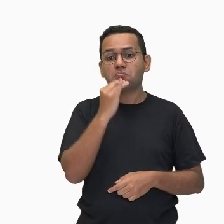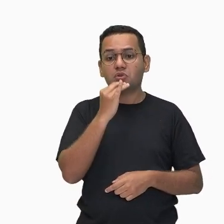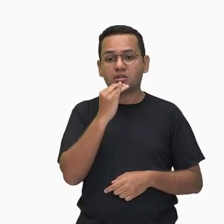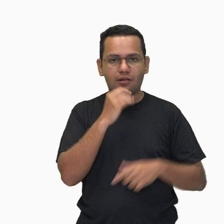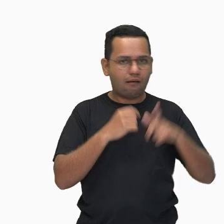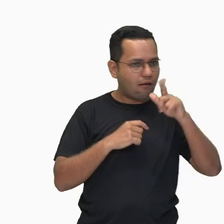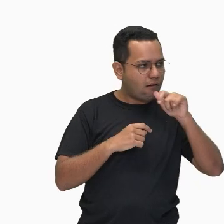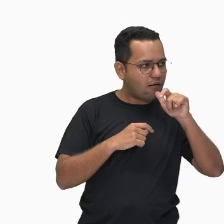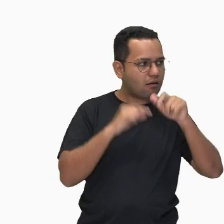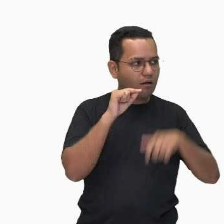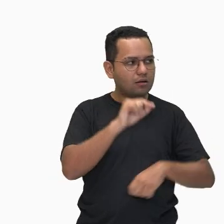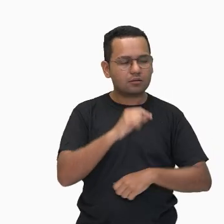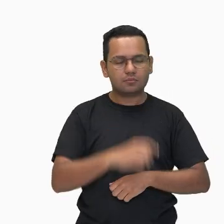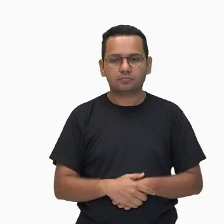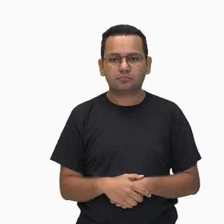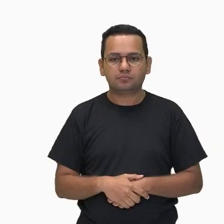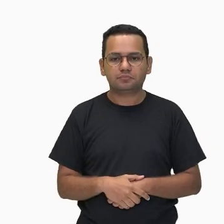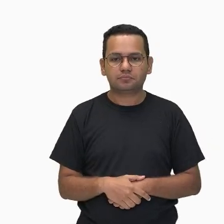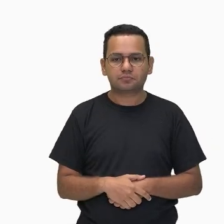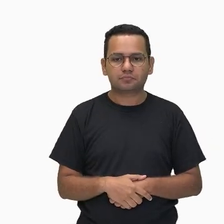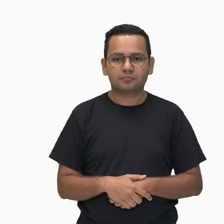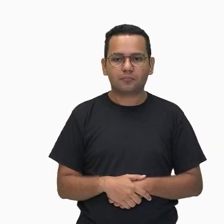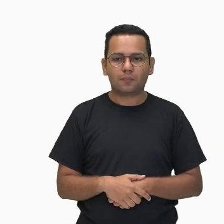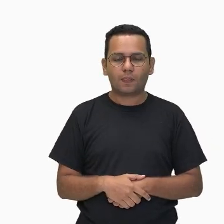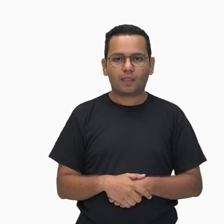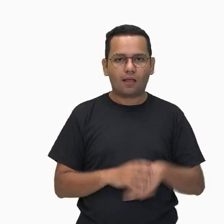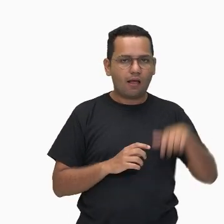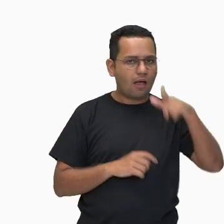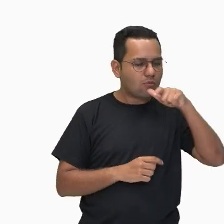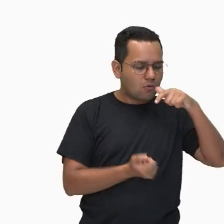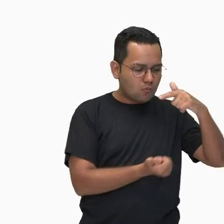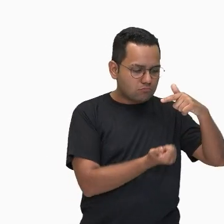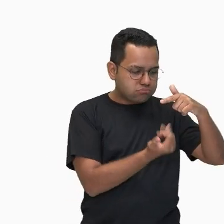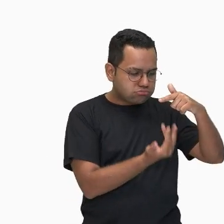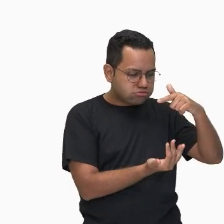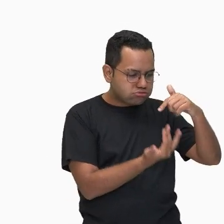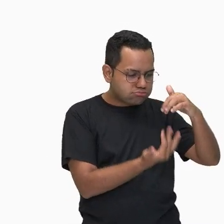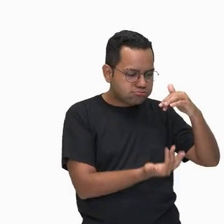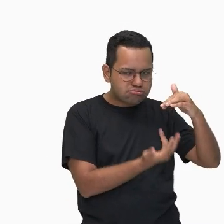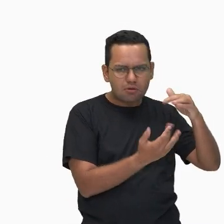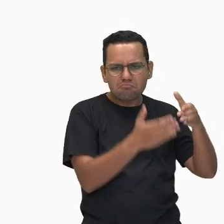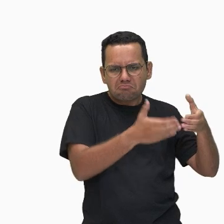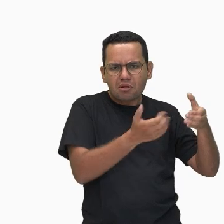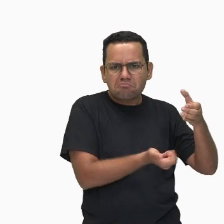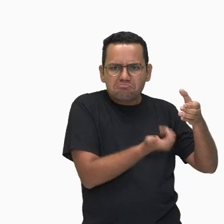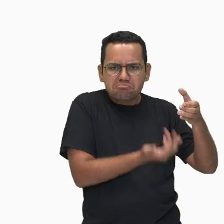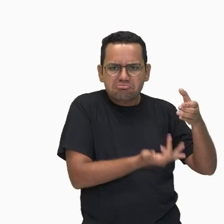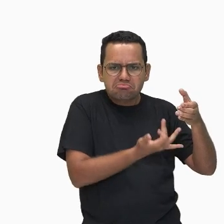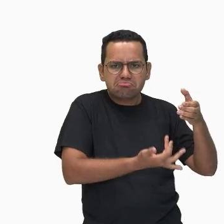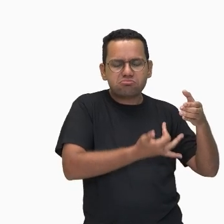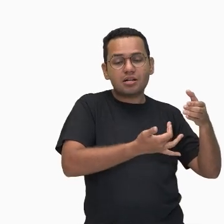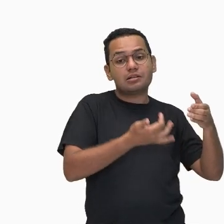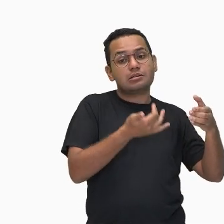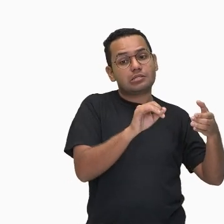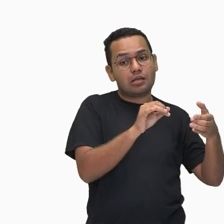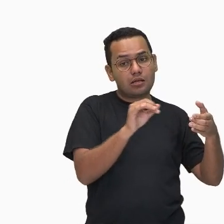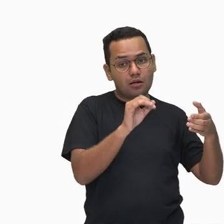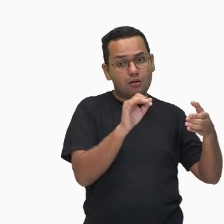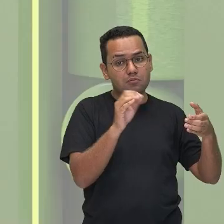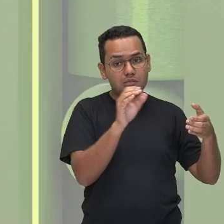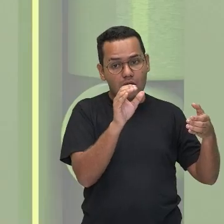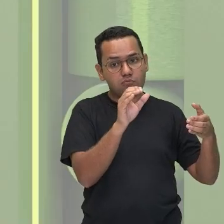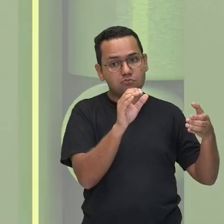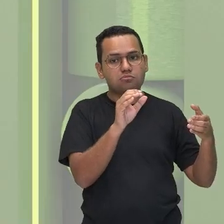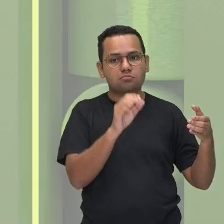exemplo, que ela vai ferver a aproximadamente 100 graus Celsius ao nível do mar, né? Se a pessoa tiver ali,